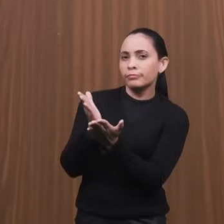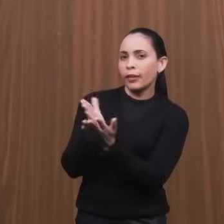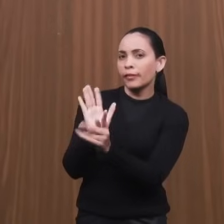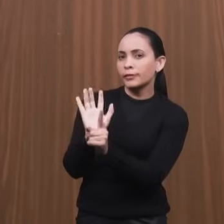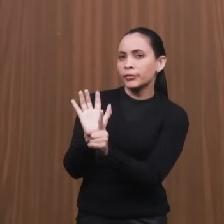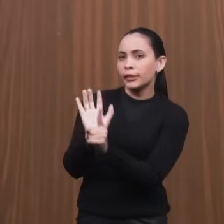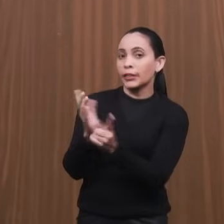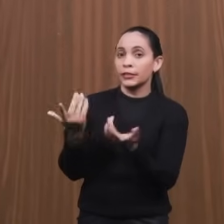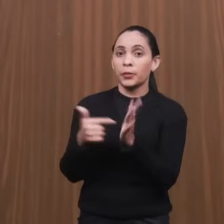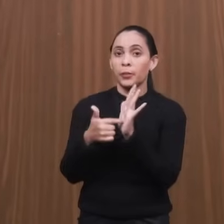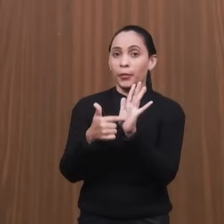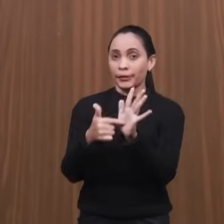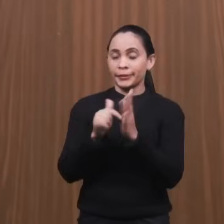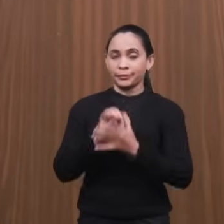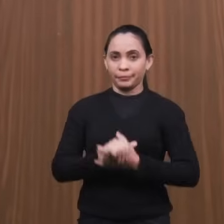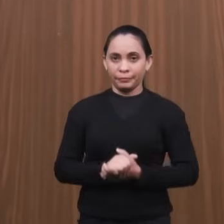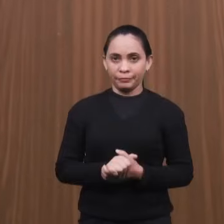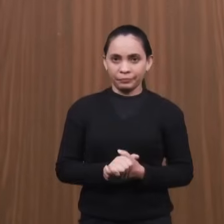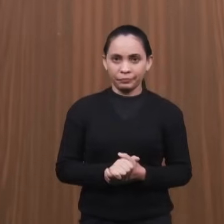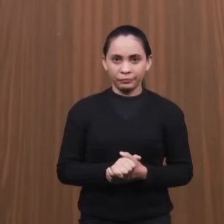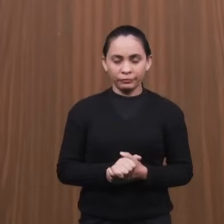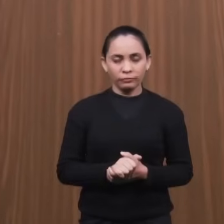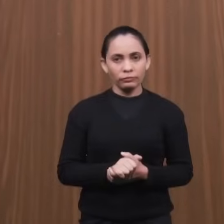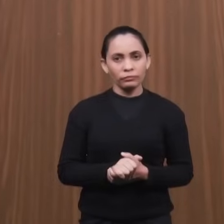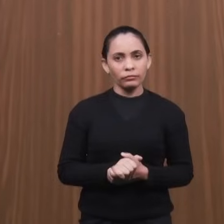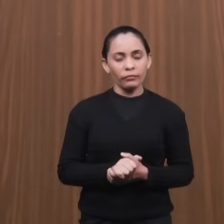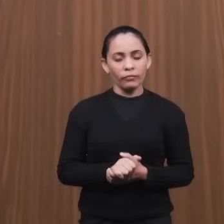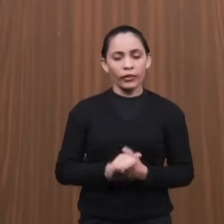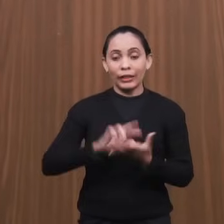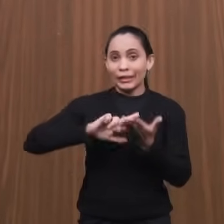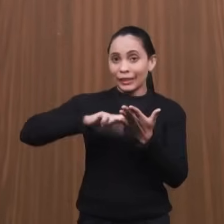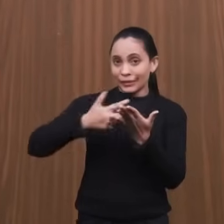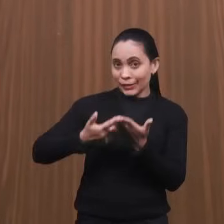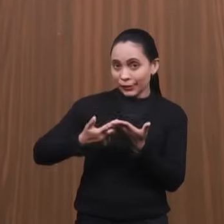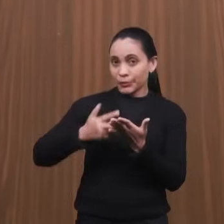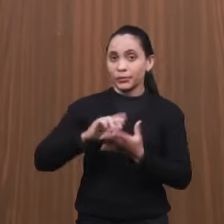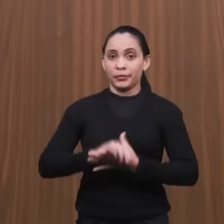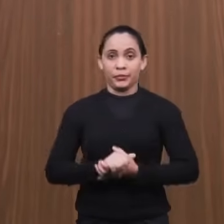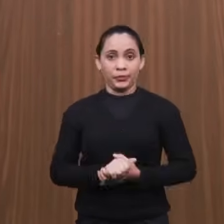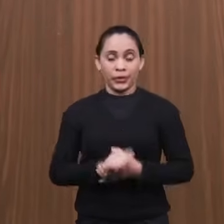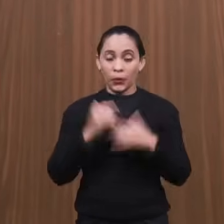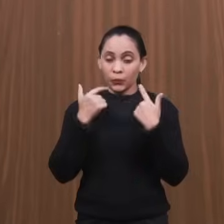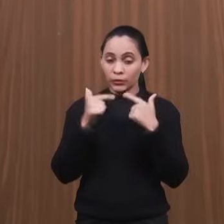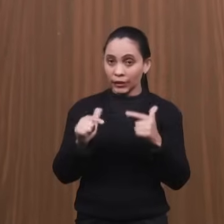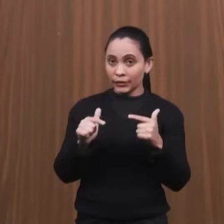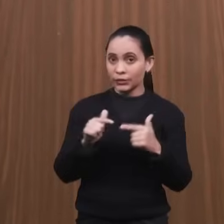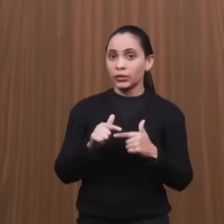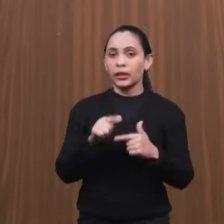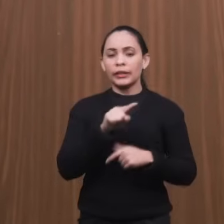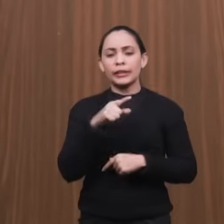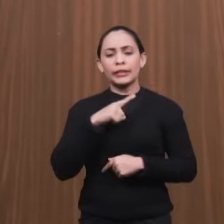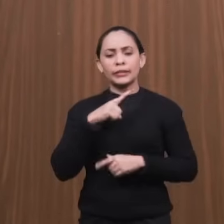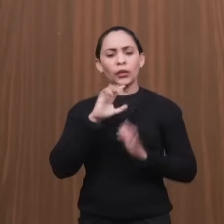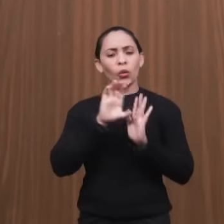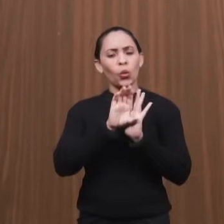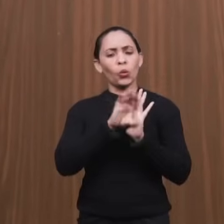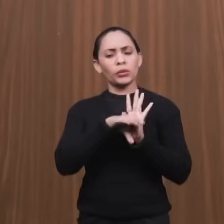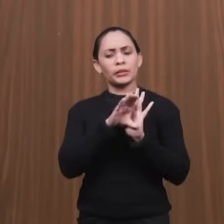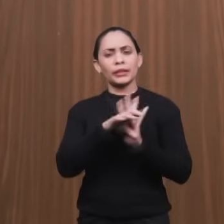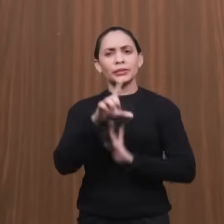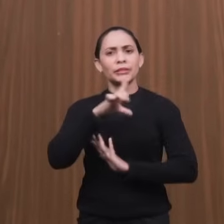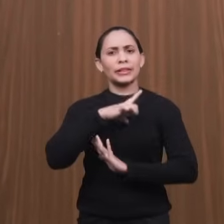versão francesa fala desta forma, dessa tradução. O que é isso? Conceitos que tentam